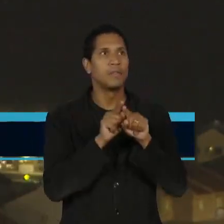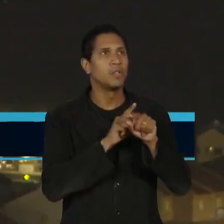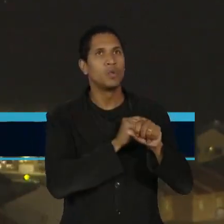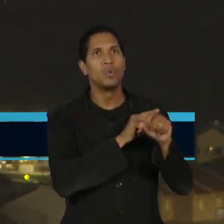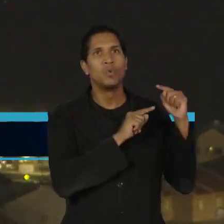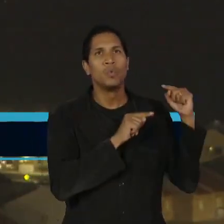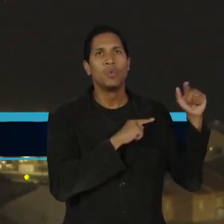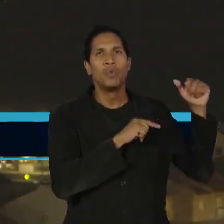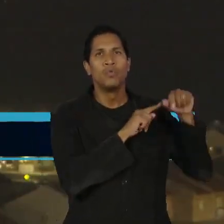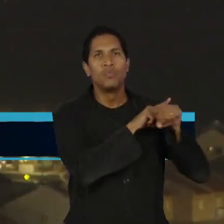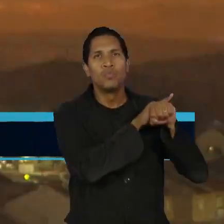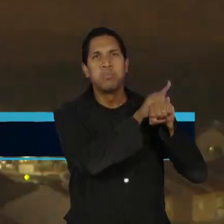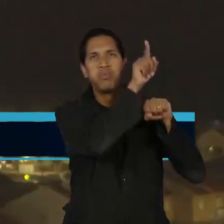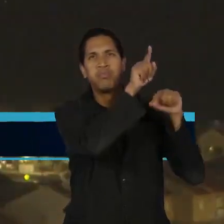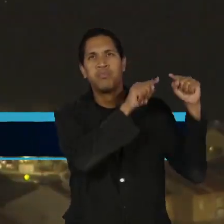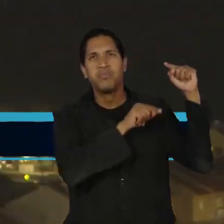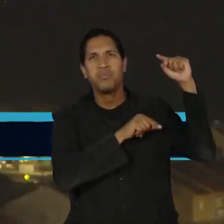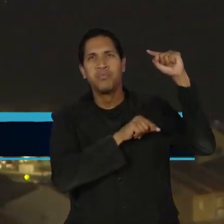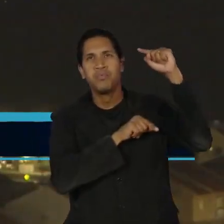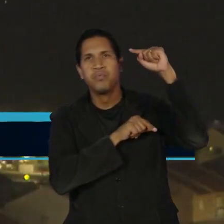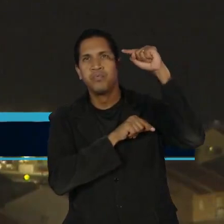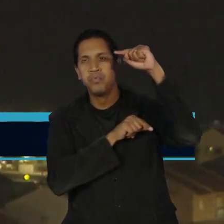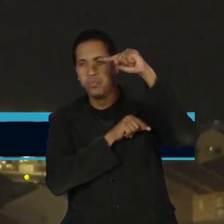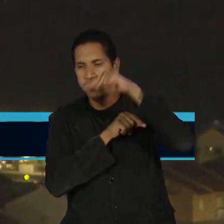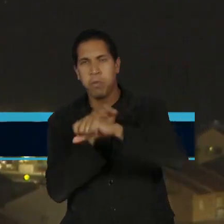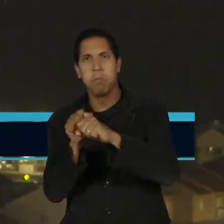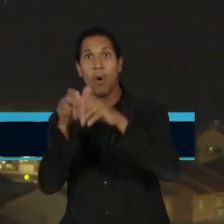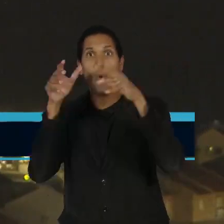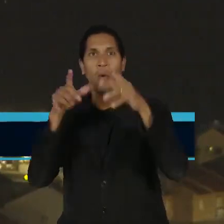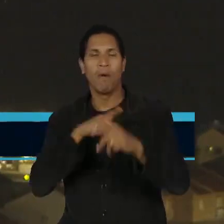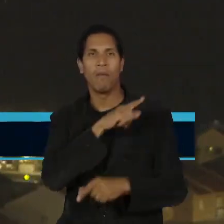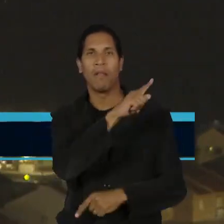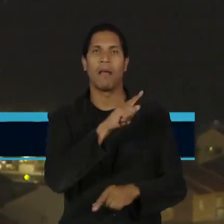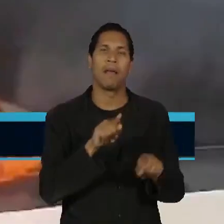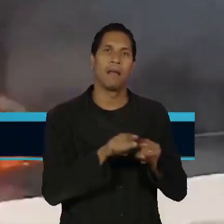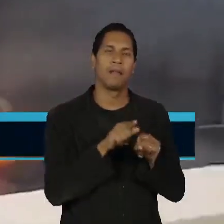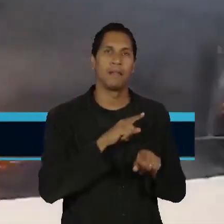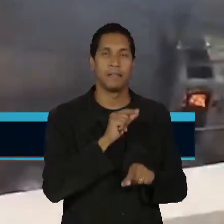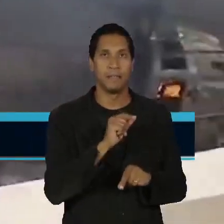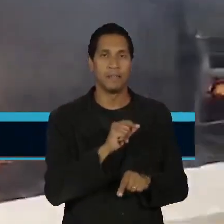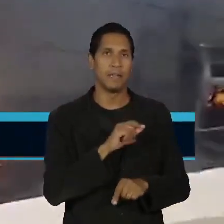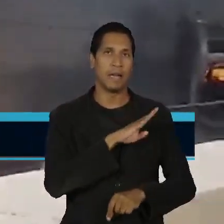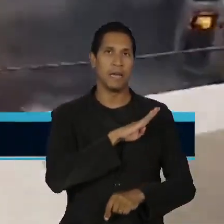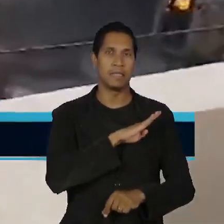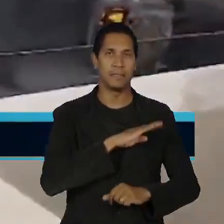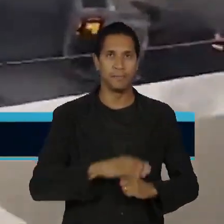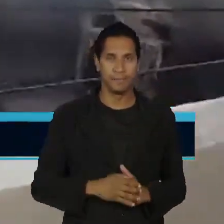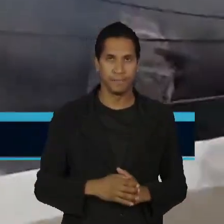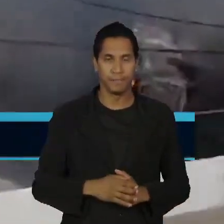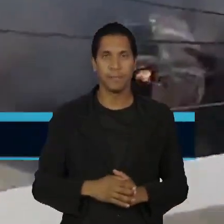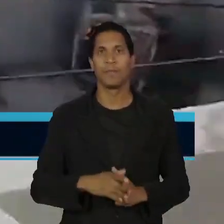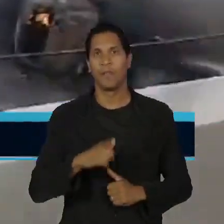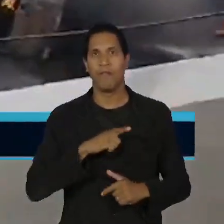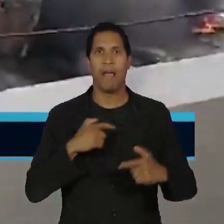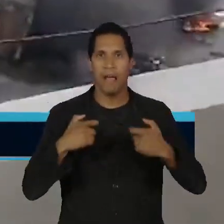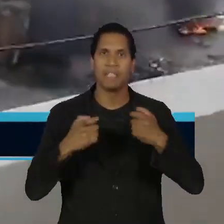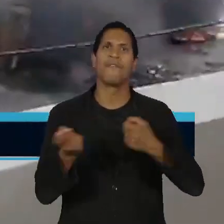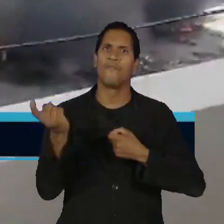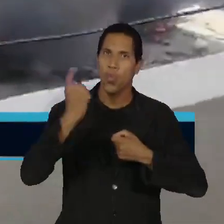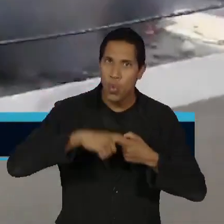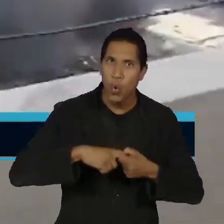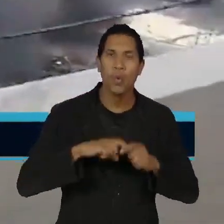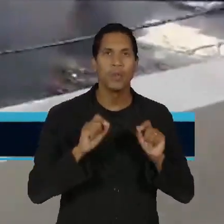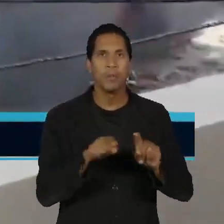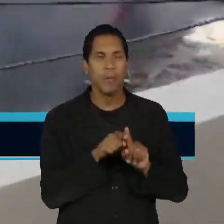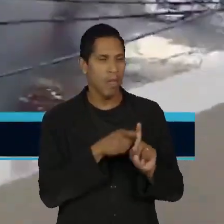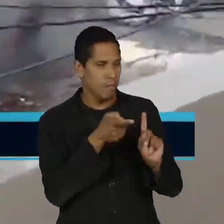Gaza, embora não haja relatos de vítimas ou prejuízos materiais. O recomeço da guerra interrompeu a troca de reféns por